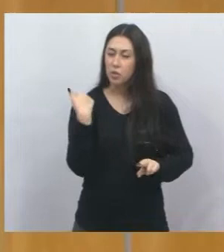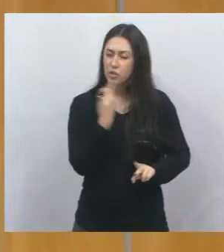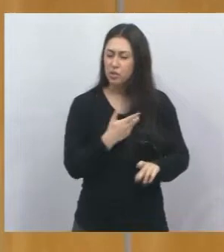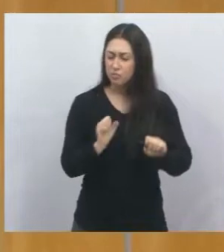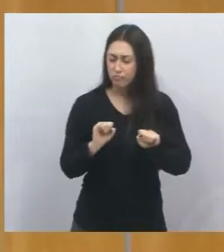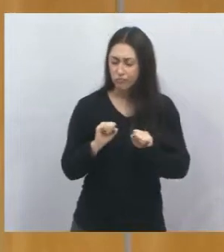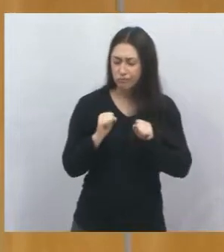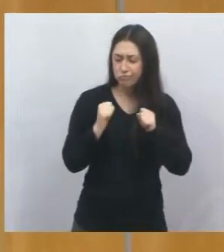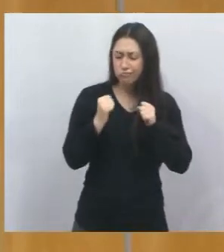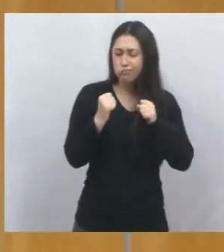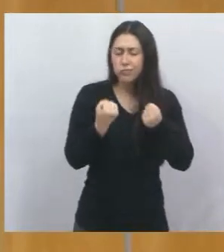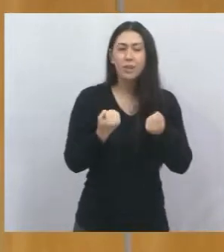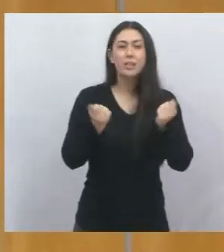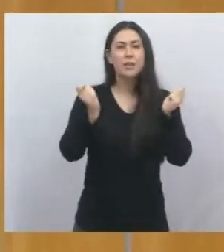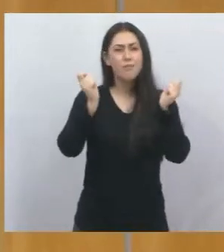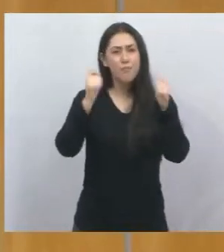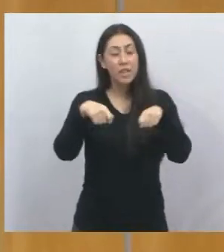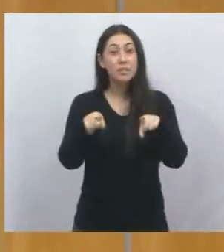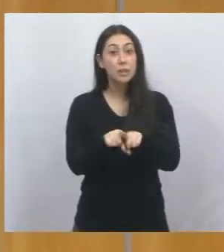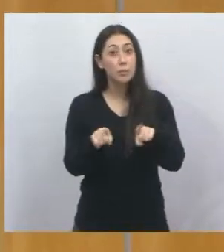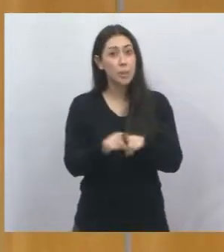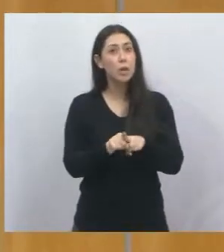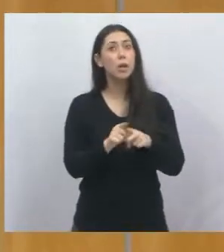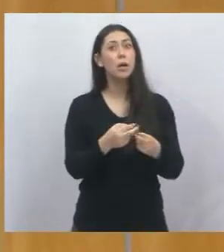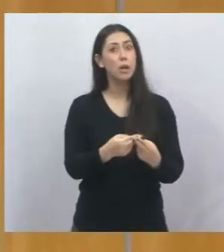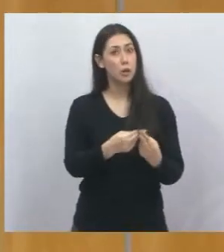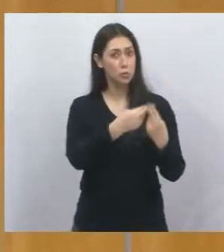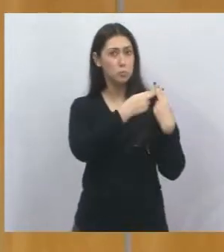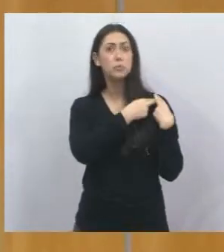possível e responsável.